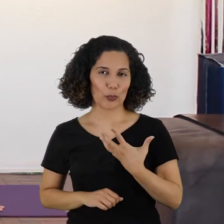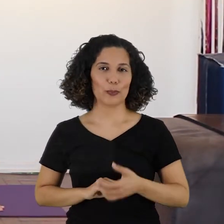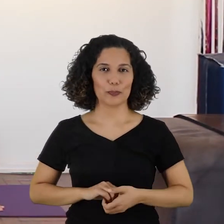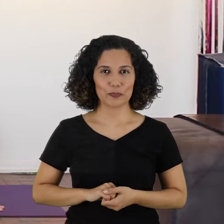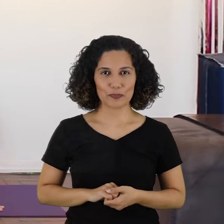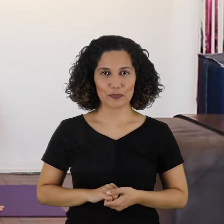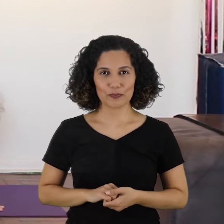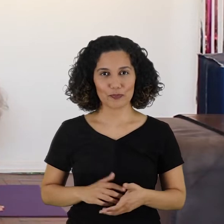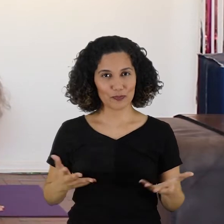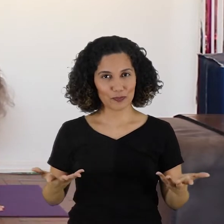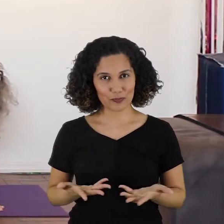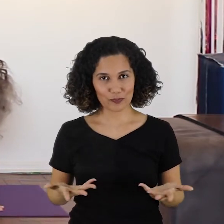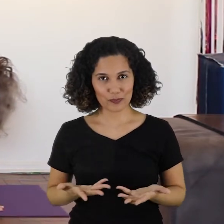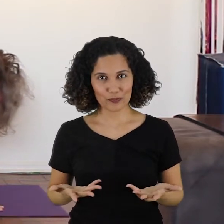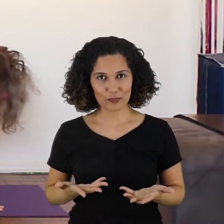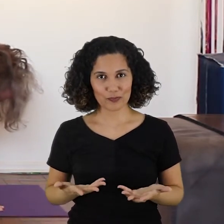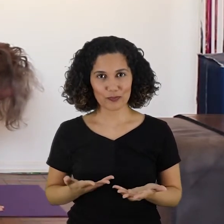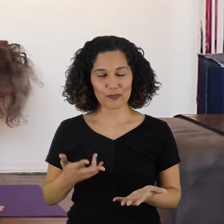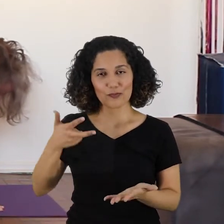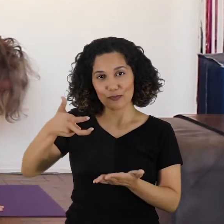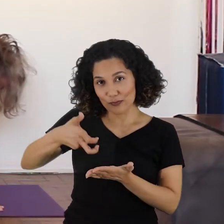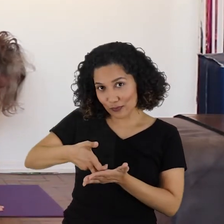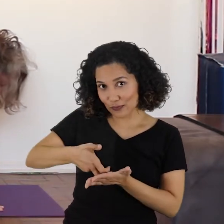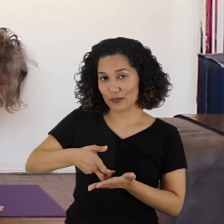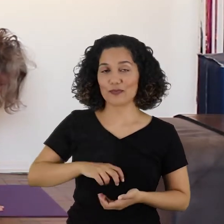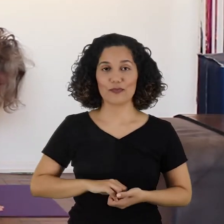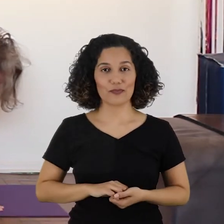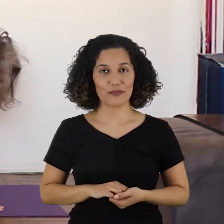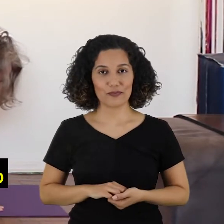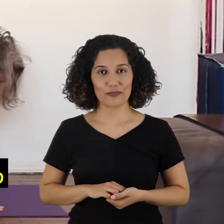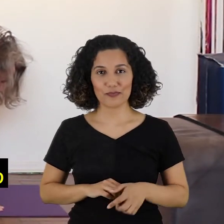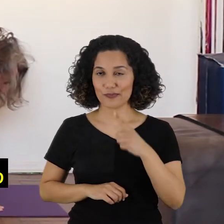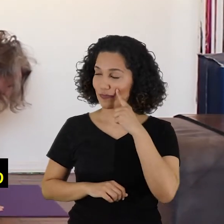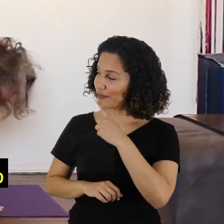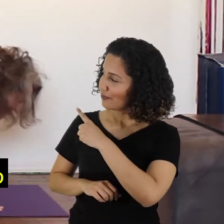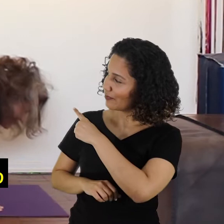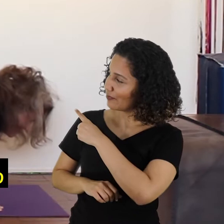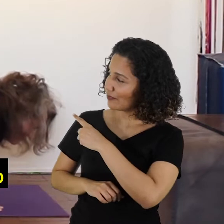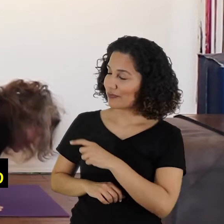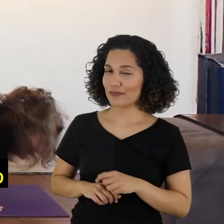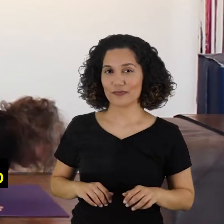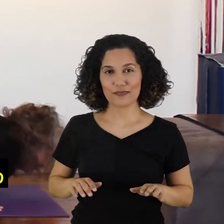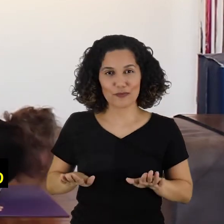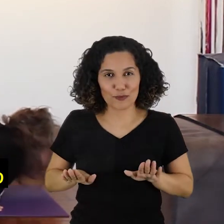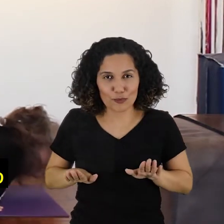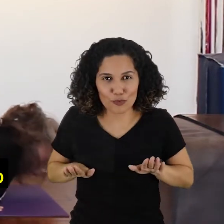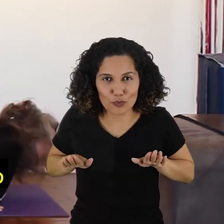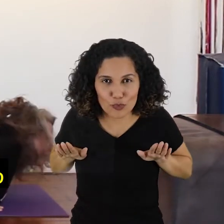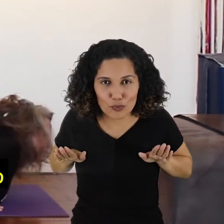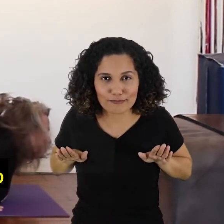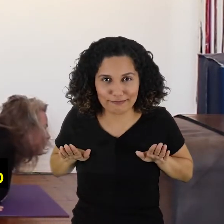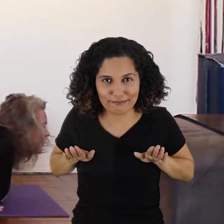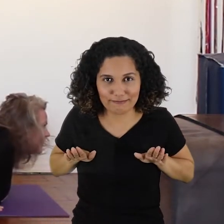Boa. Agora vem, ó, coloca os joelhos no chão, faz uma flexão de braço levando o tronco